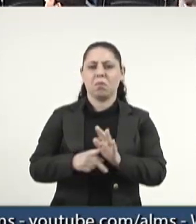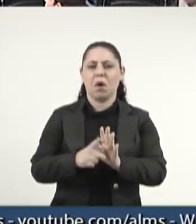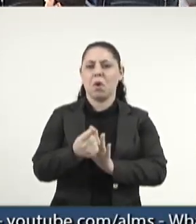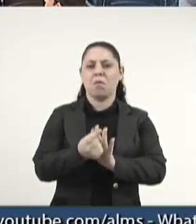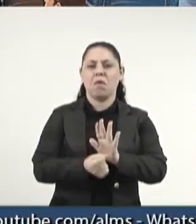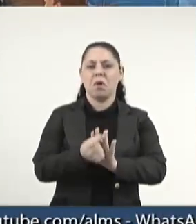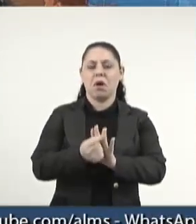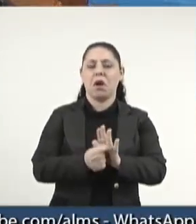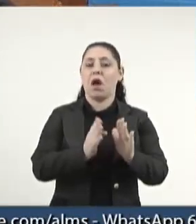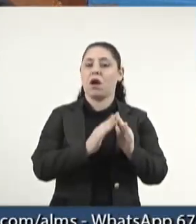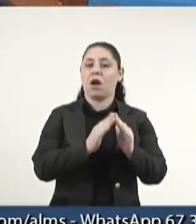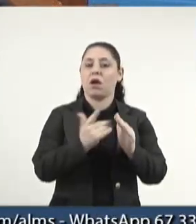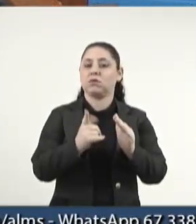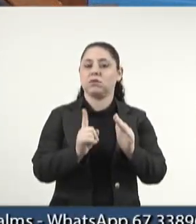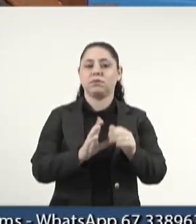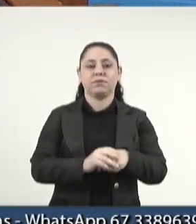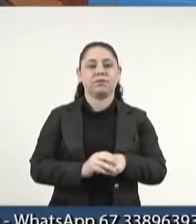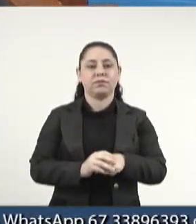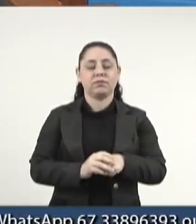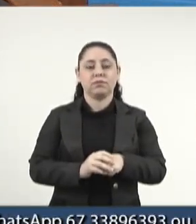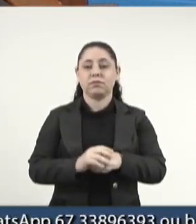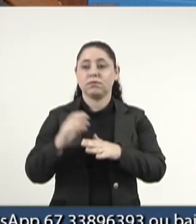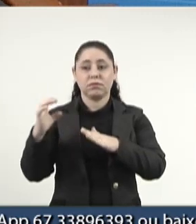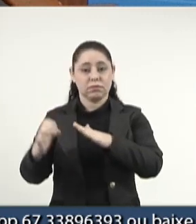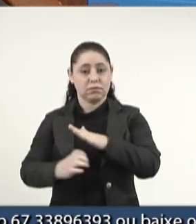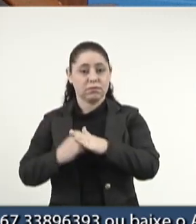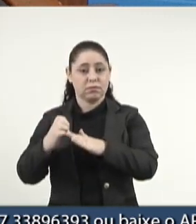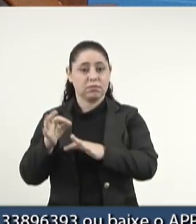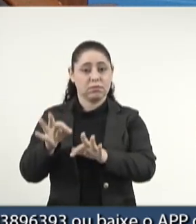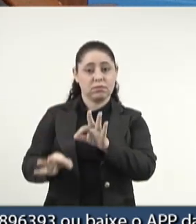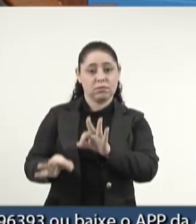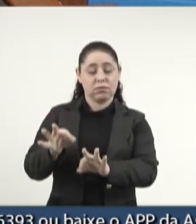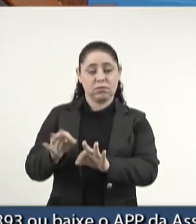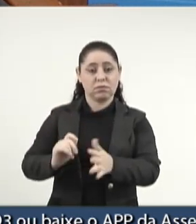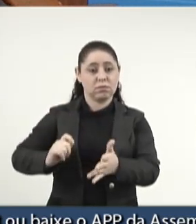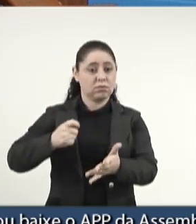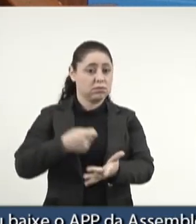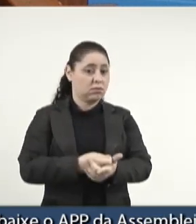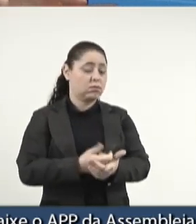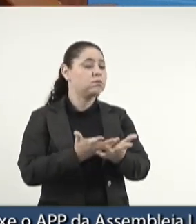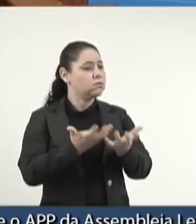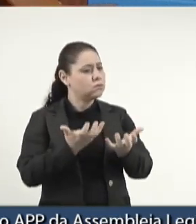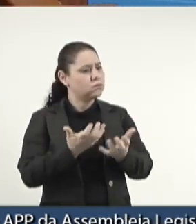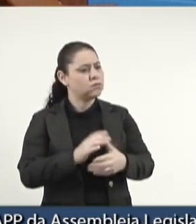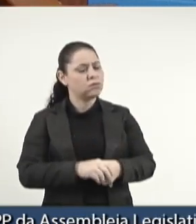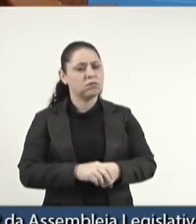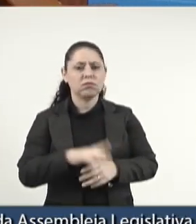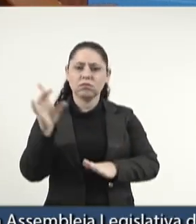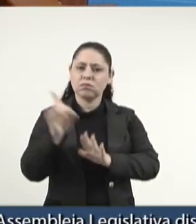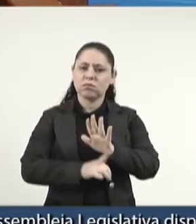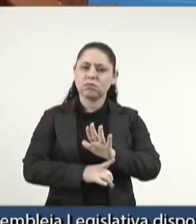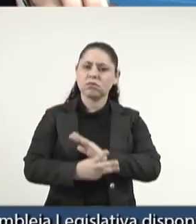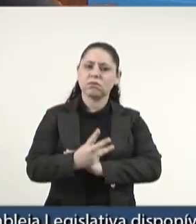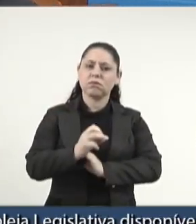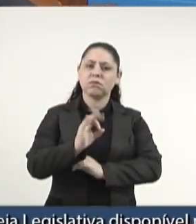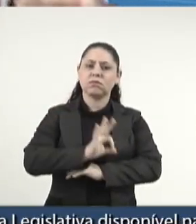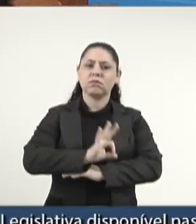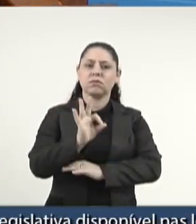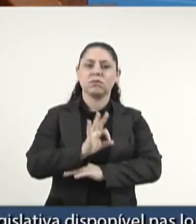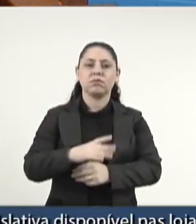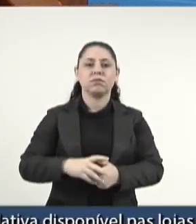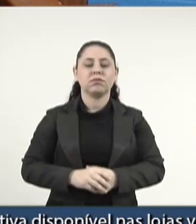valor imobiliário. E a empresa, na justiça, cobra e alega ter direito a